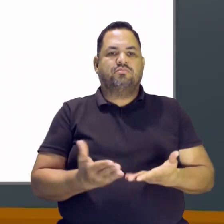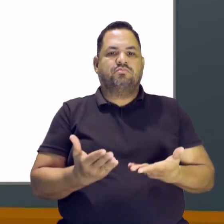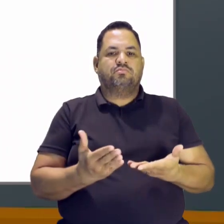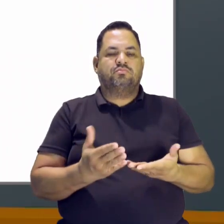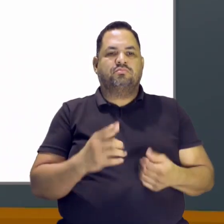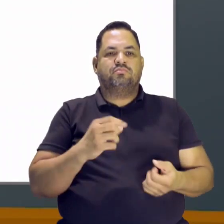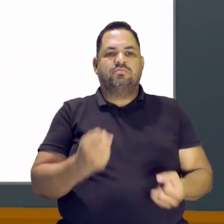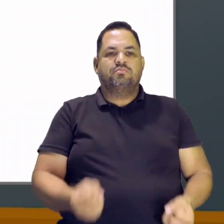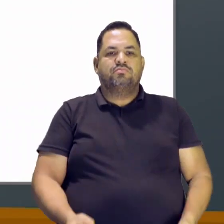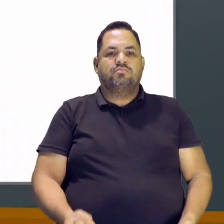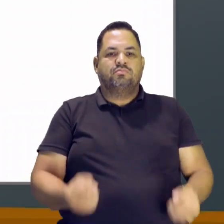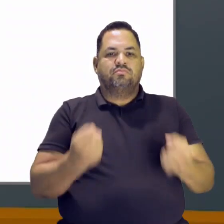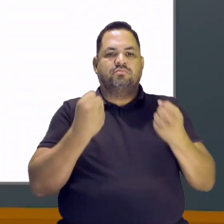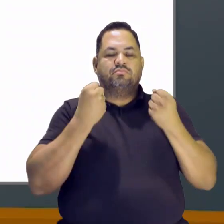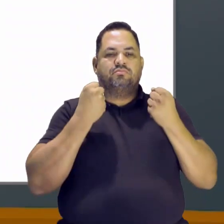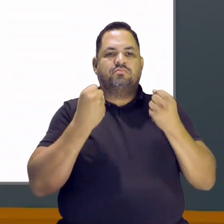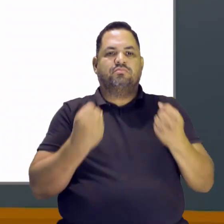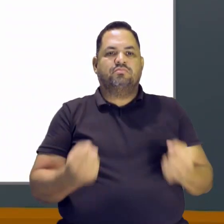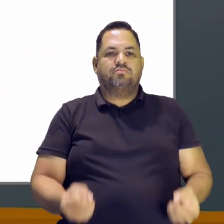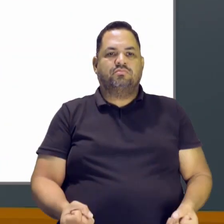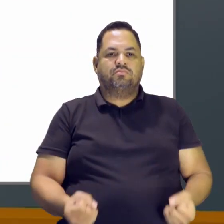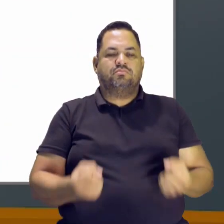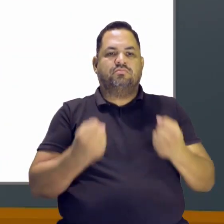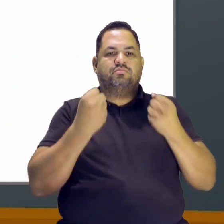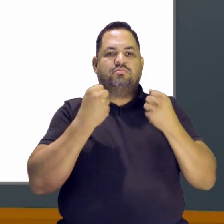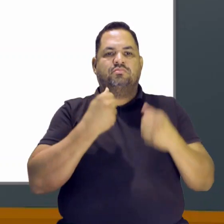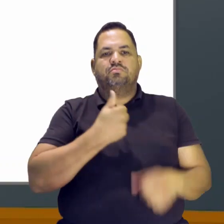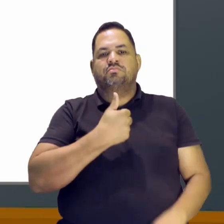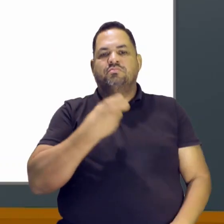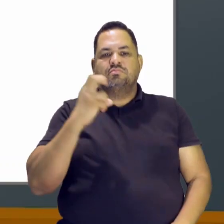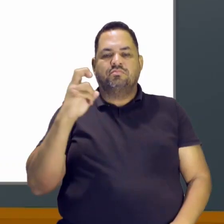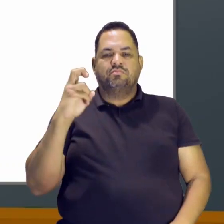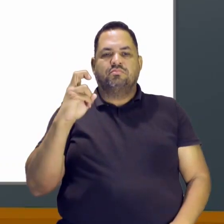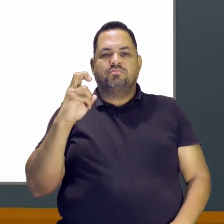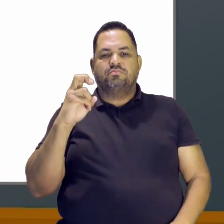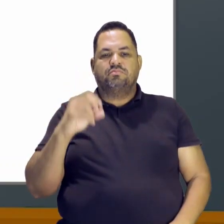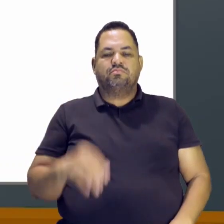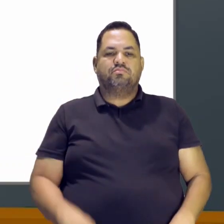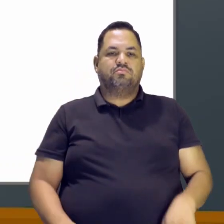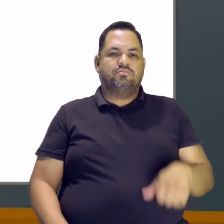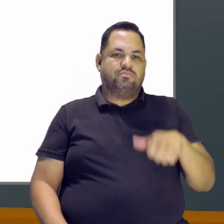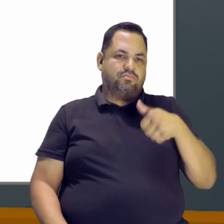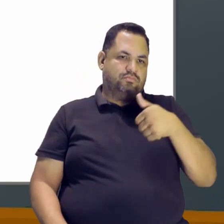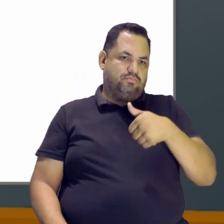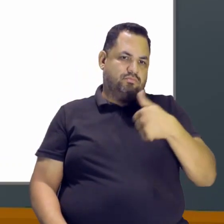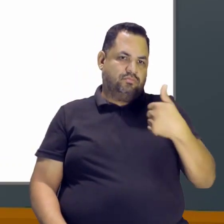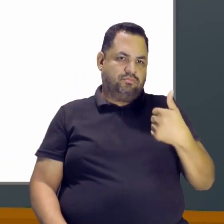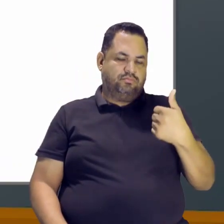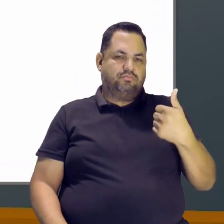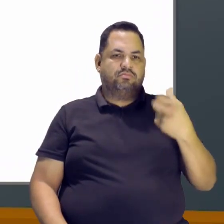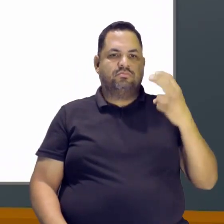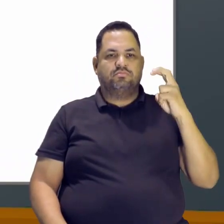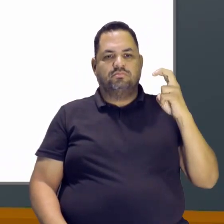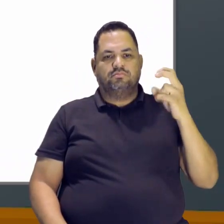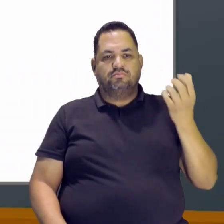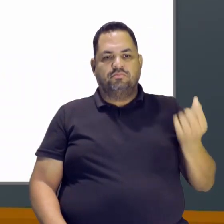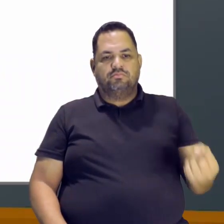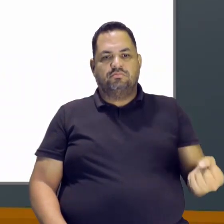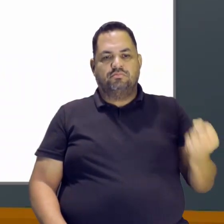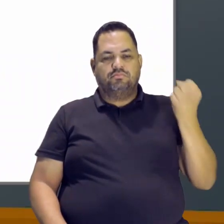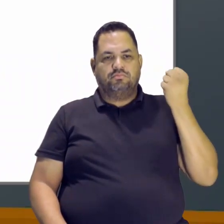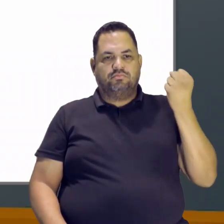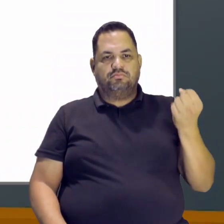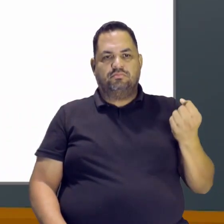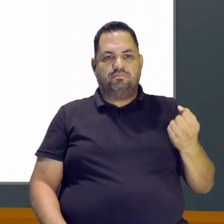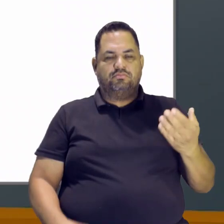só uma garrafinha, tu vai fazer 15 de um lado e depois tu vai fazer 15 do outro, tá? E aí, depois tu relaxa